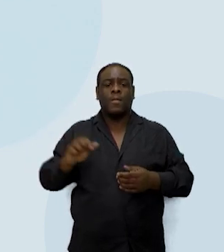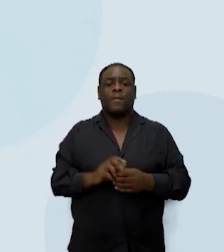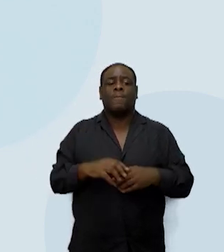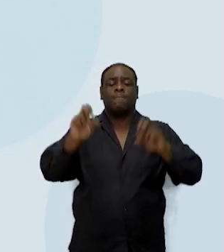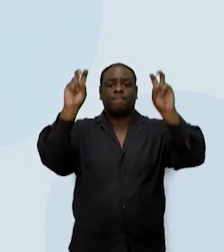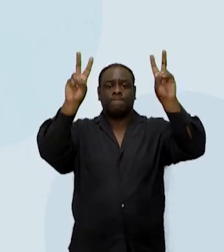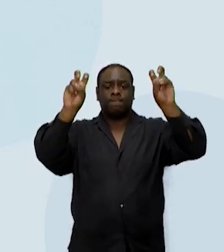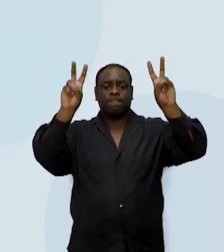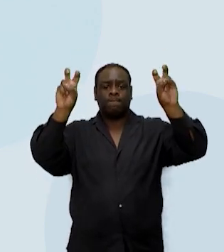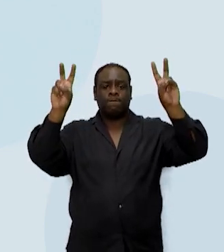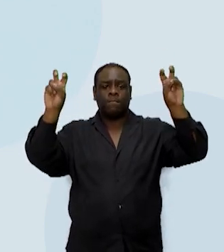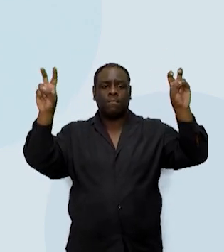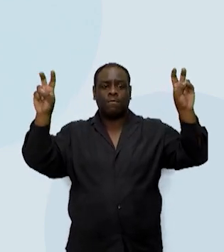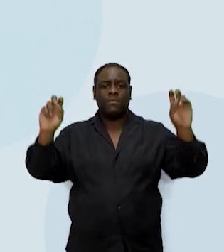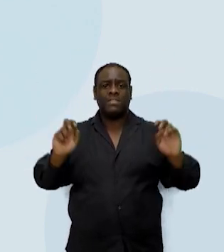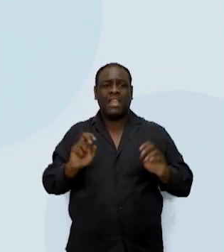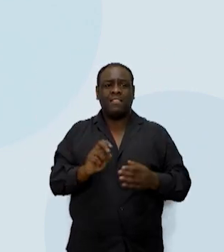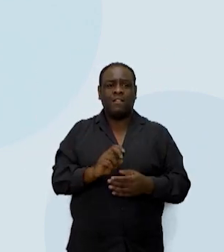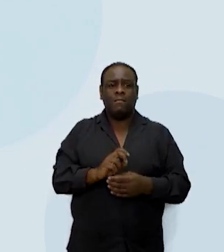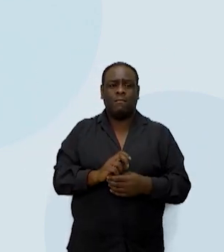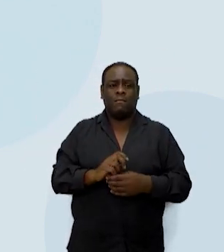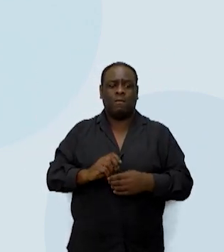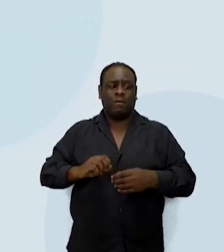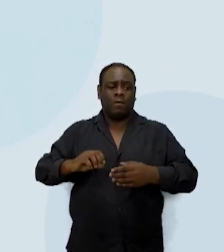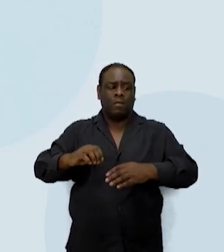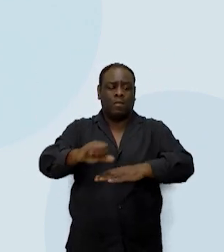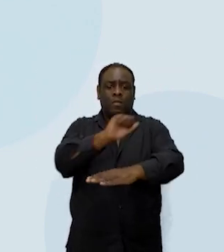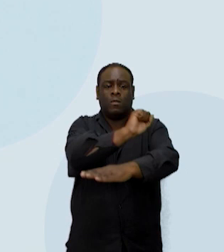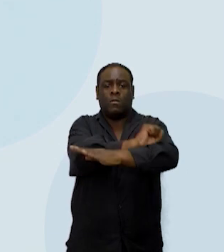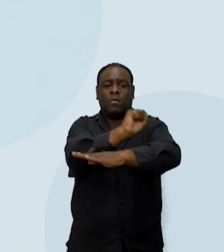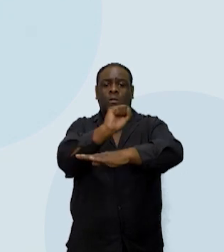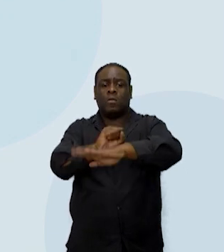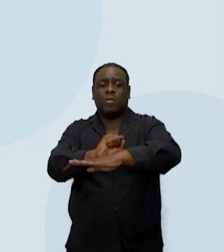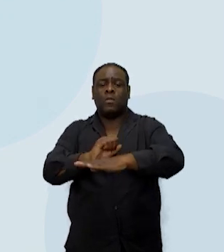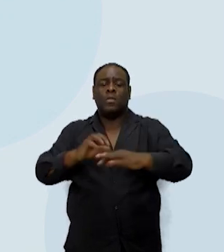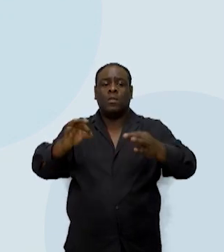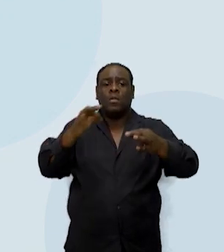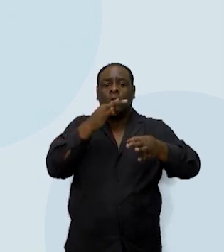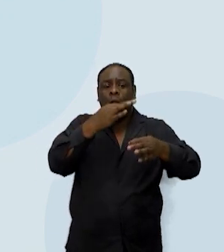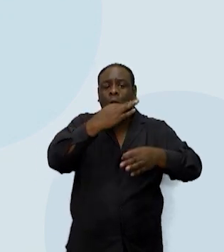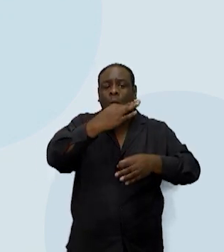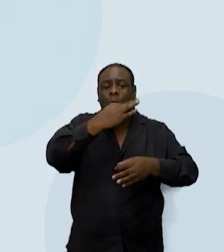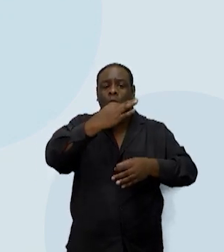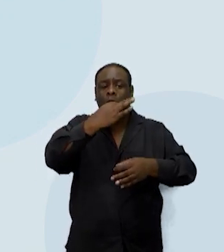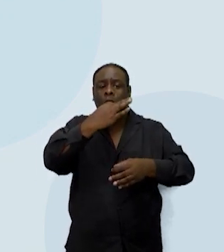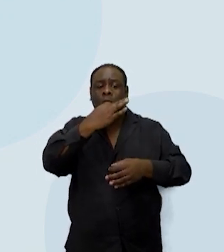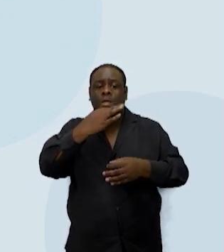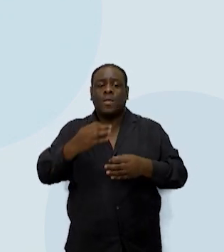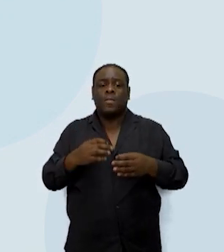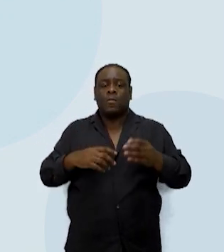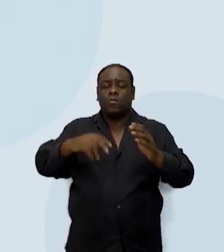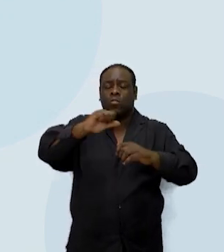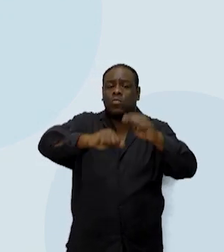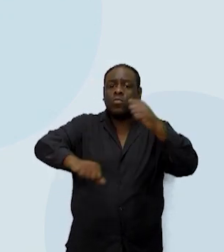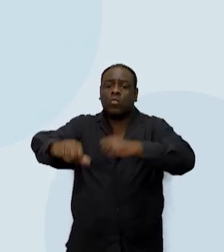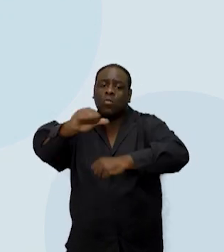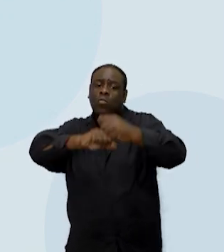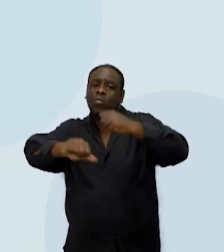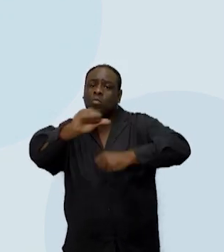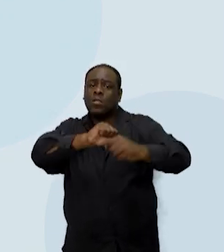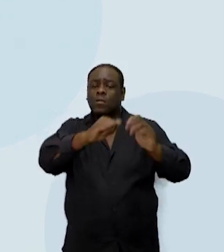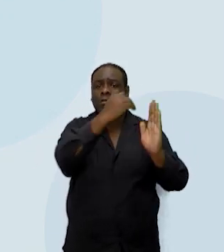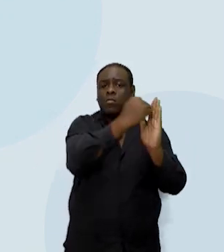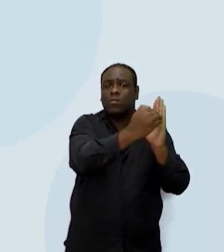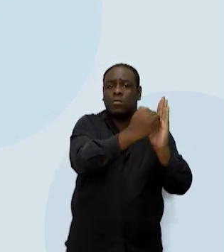é o tema, qual é a tese, quais os argumentos e os elementos coesivos de substituição.